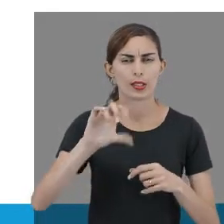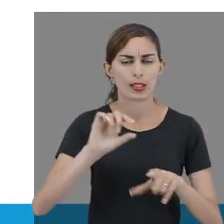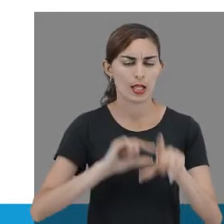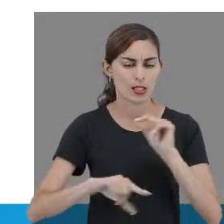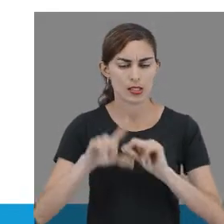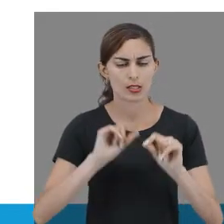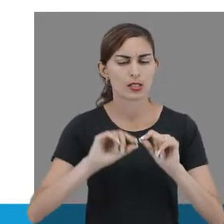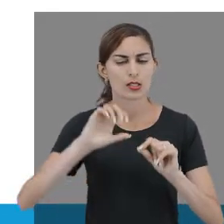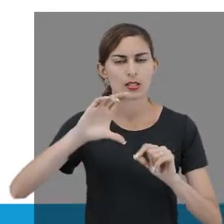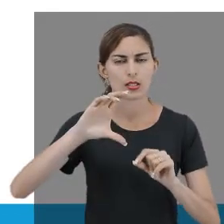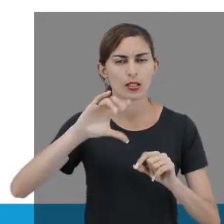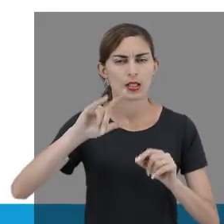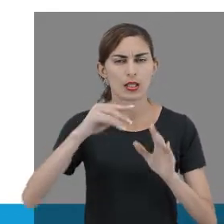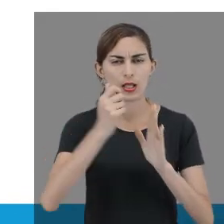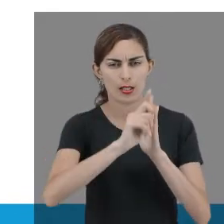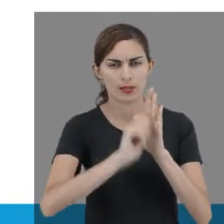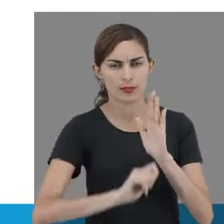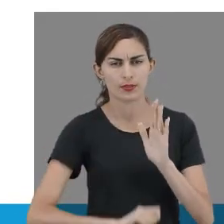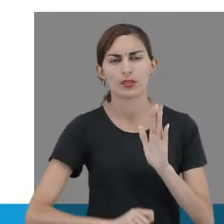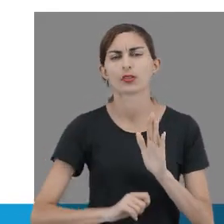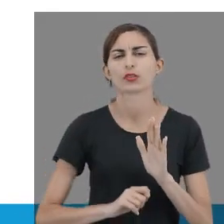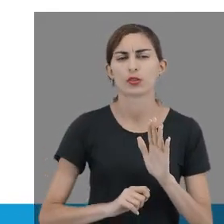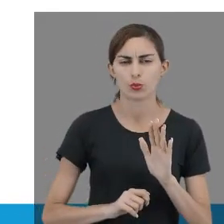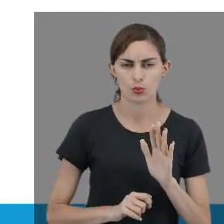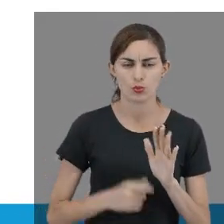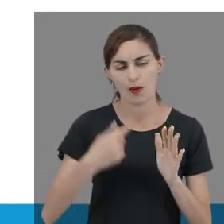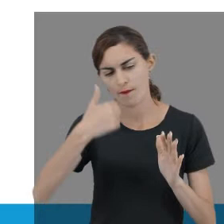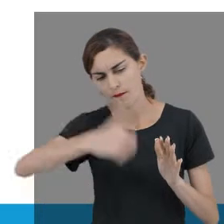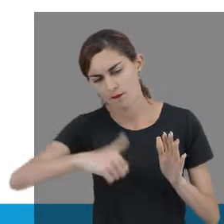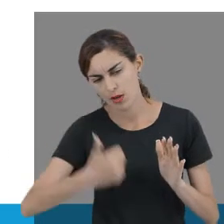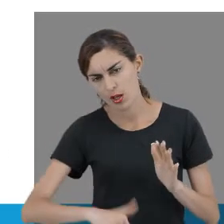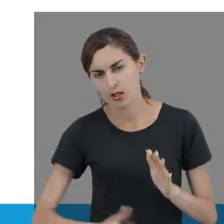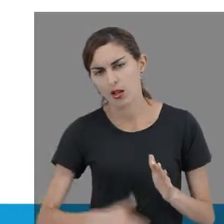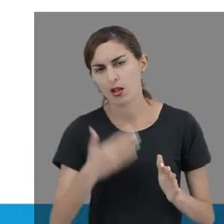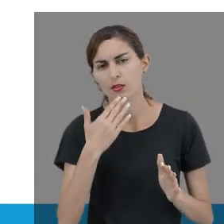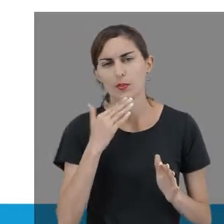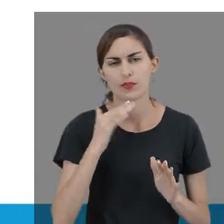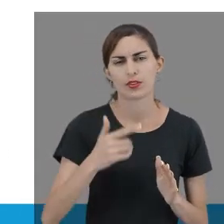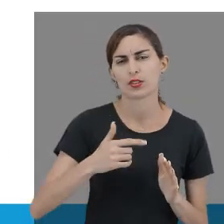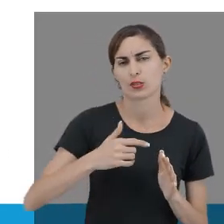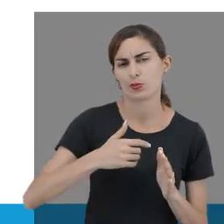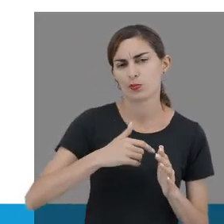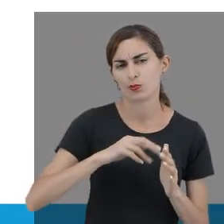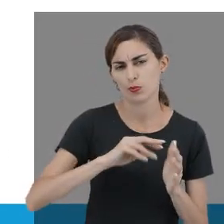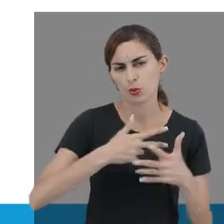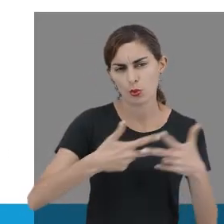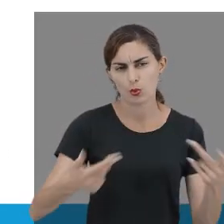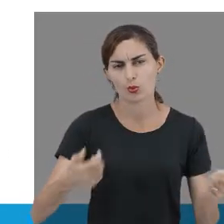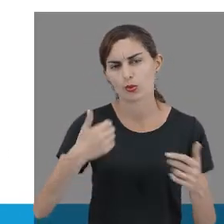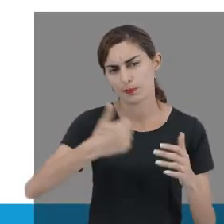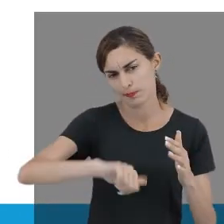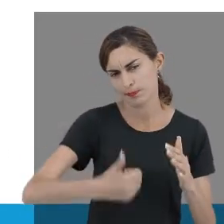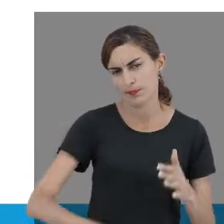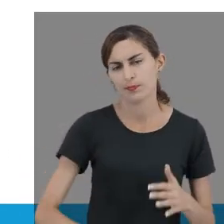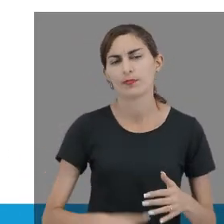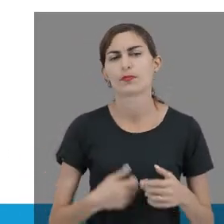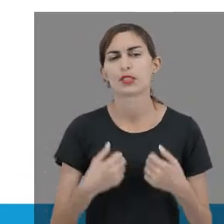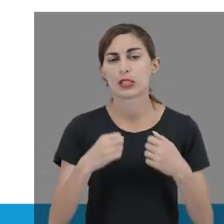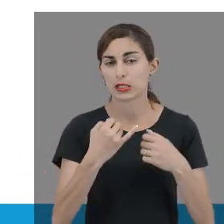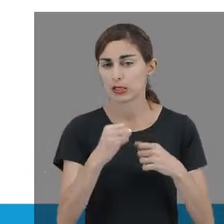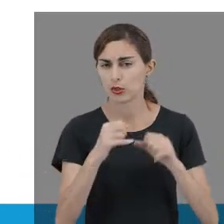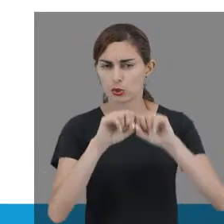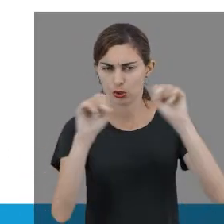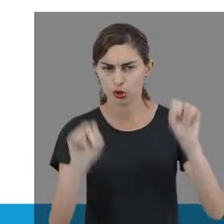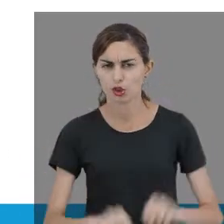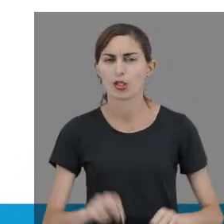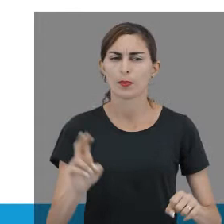deve ter sua classificação final de óbito confirmado ou descartado avaliada de acordo com as definições do Sistema de Informação de